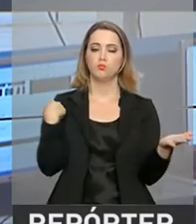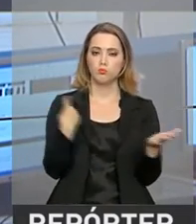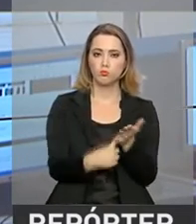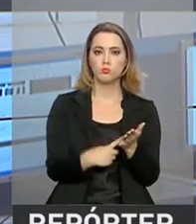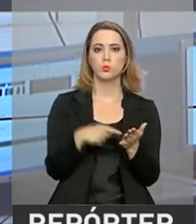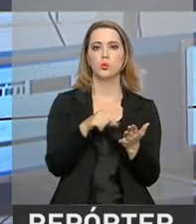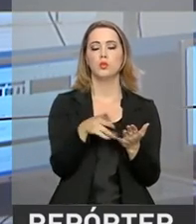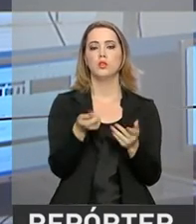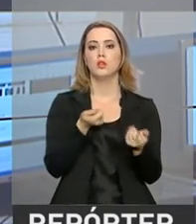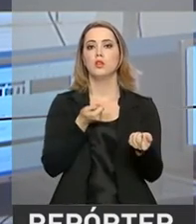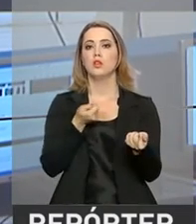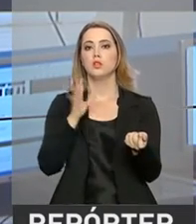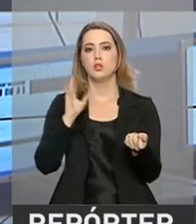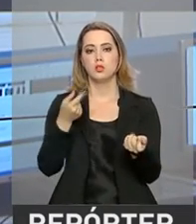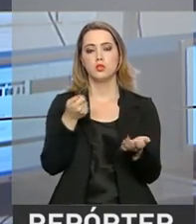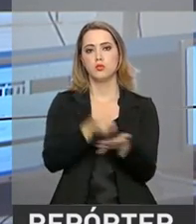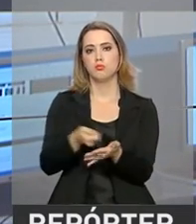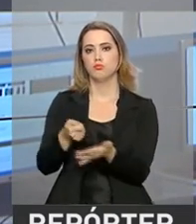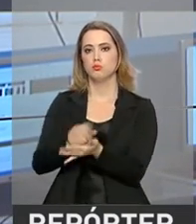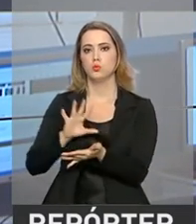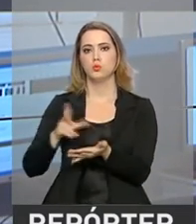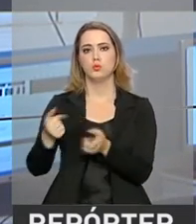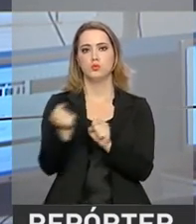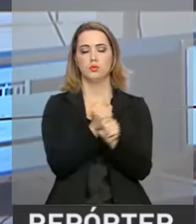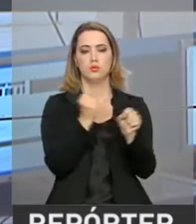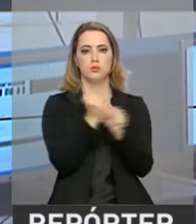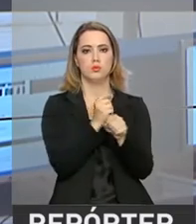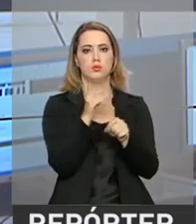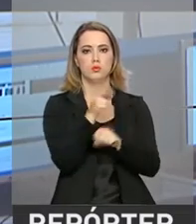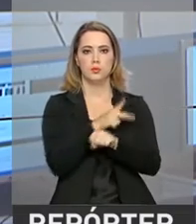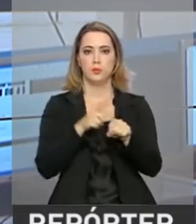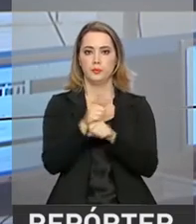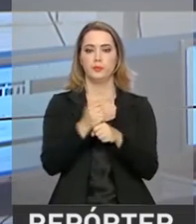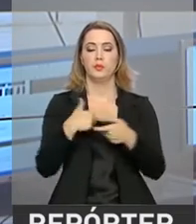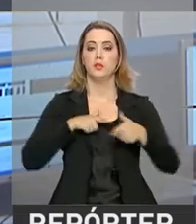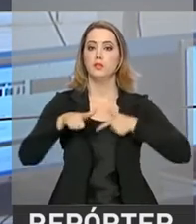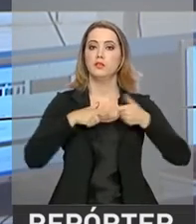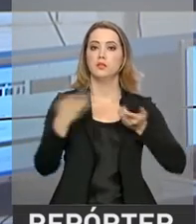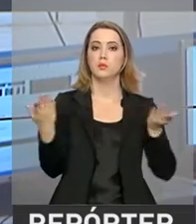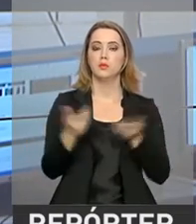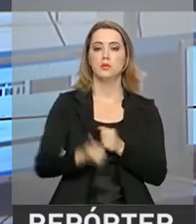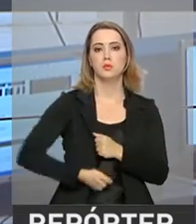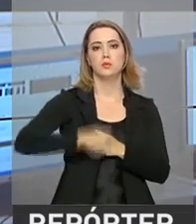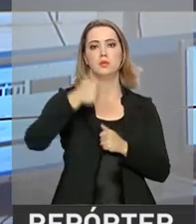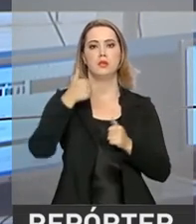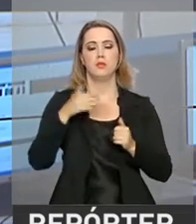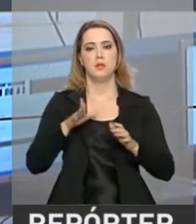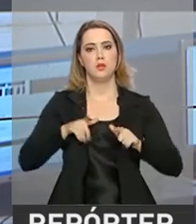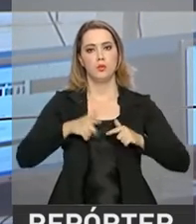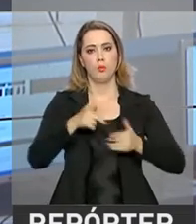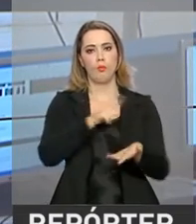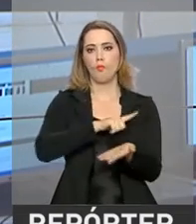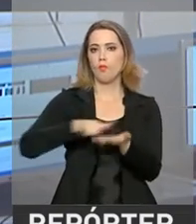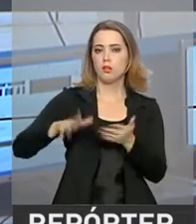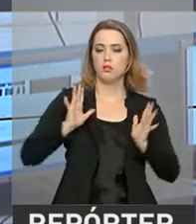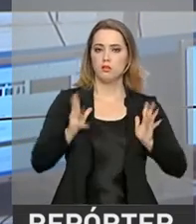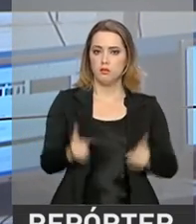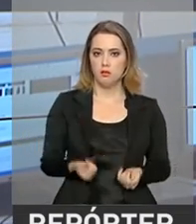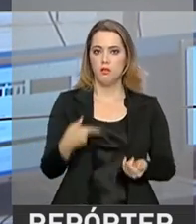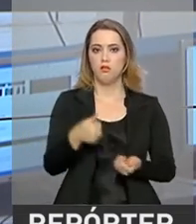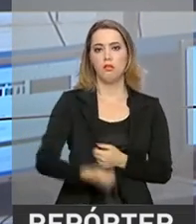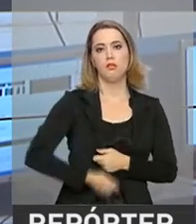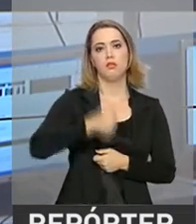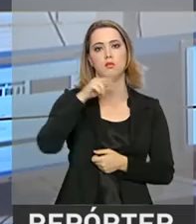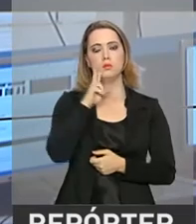governo regularizou o pagamento de obras em todo o país e que trabalha para tornar o setor de saneamento básico mais atrativo para as